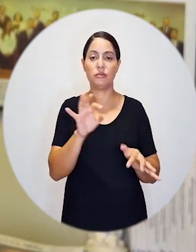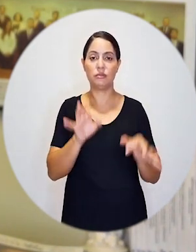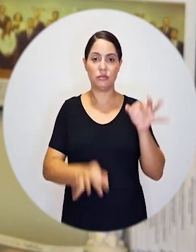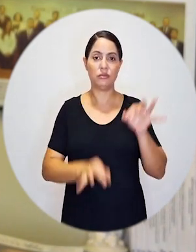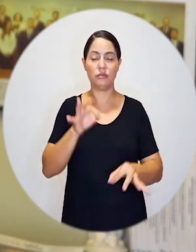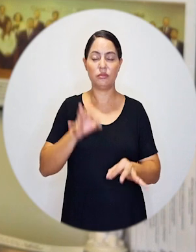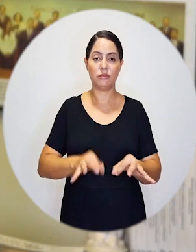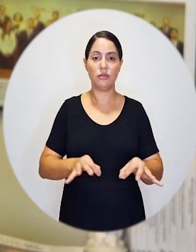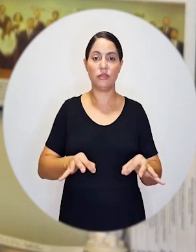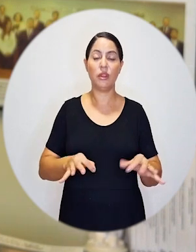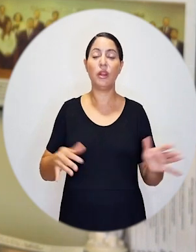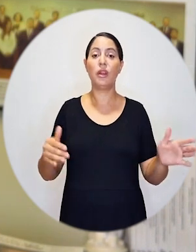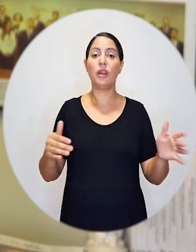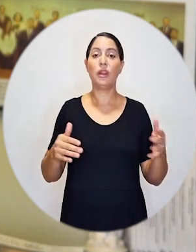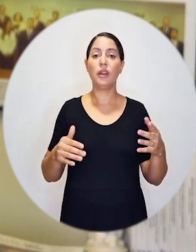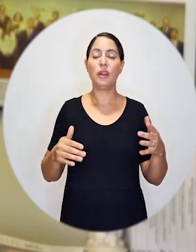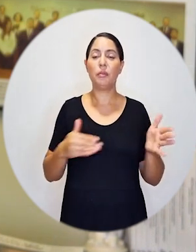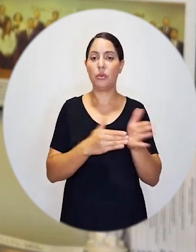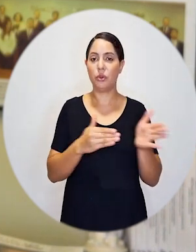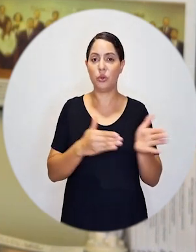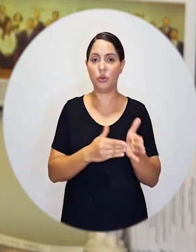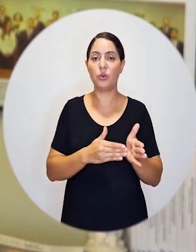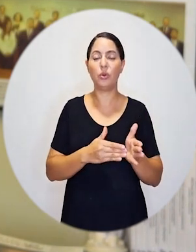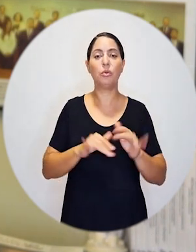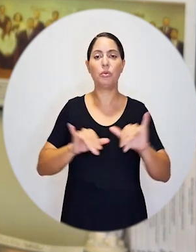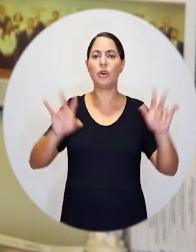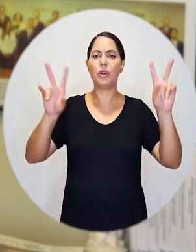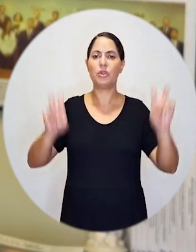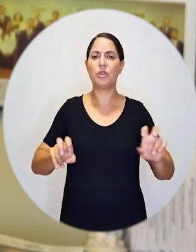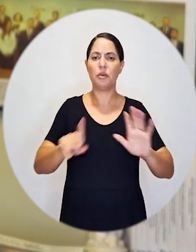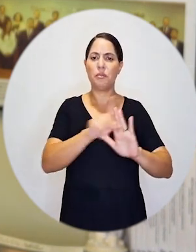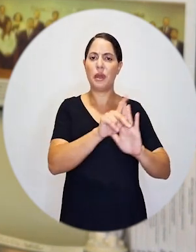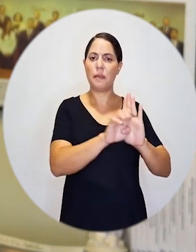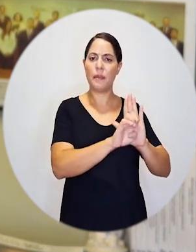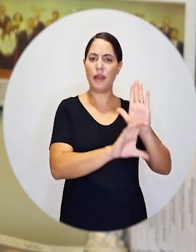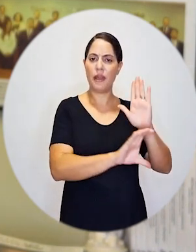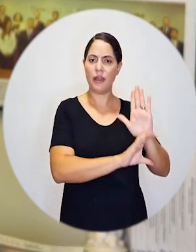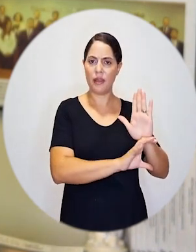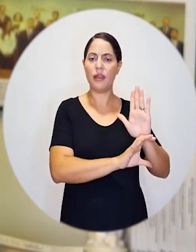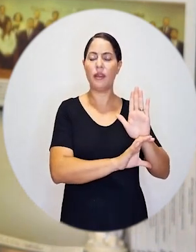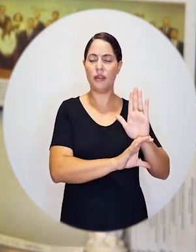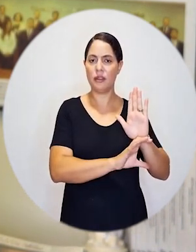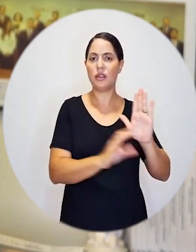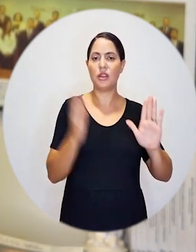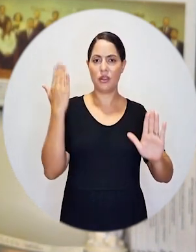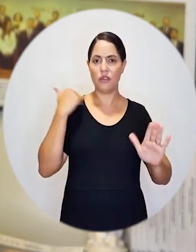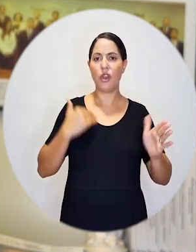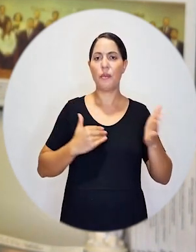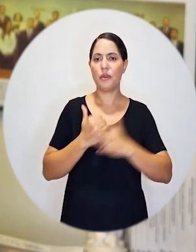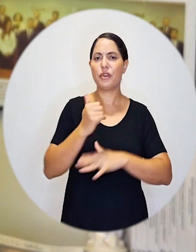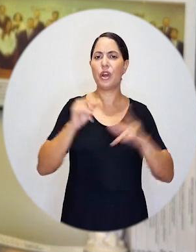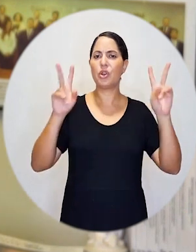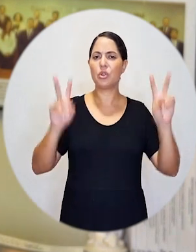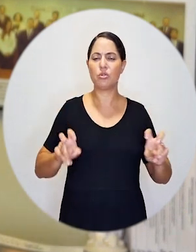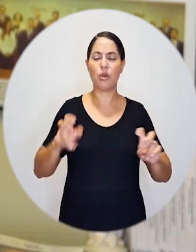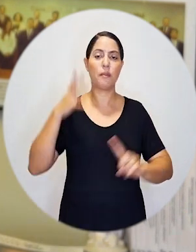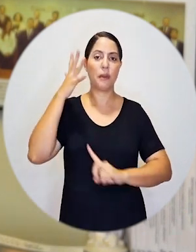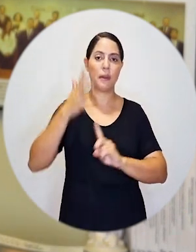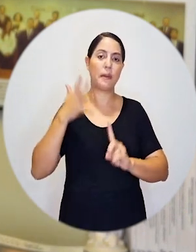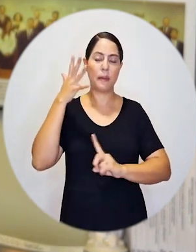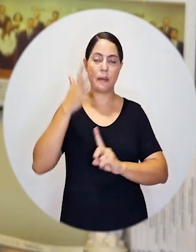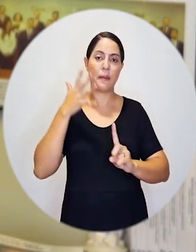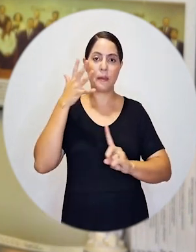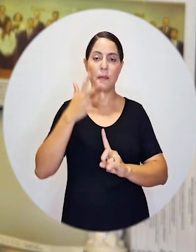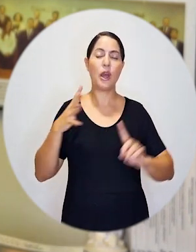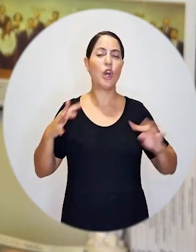em juízo. E, por fim, também a PEC da sustentação oral, uma PEC importante que tramita no Senado Federal, que garante a voz e vez